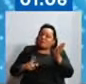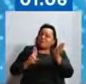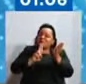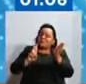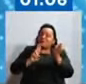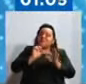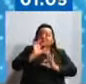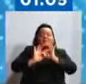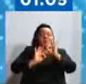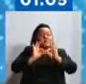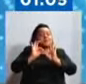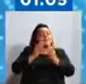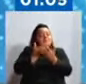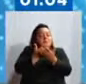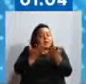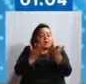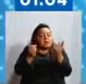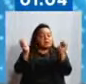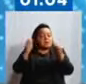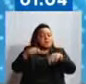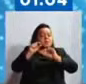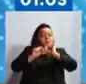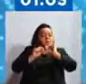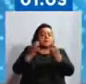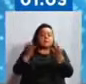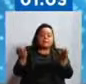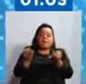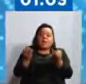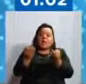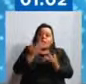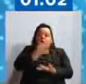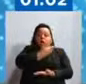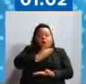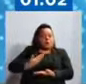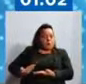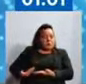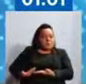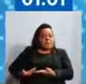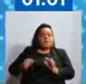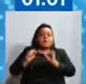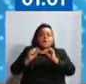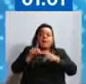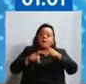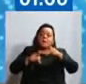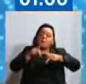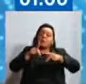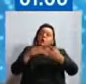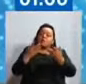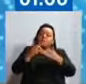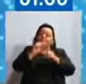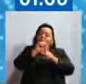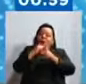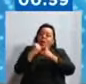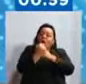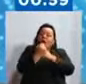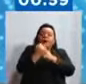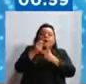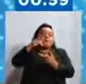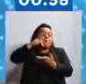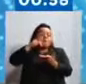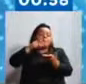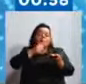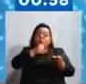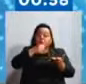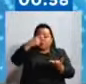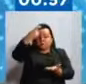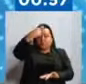condições de fazer um excelente governo. E assim, a população, a sociedade portovelhense, está vendo um homem